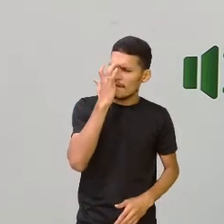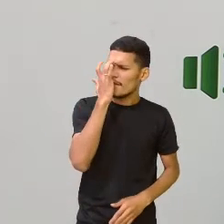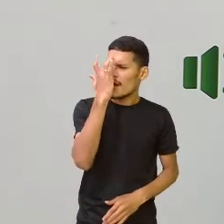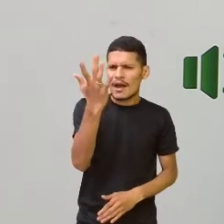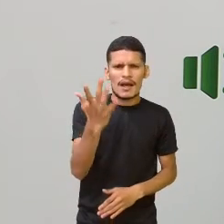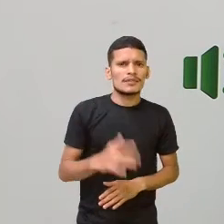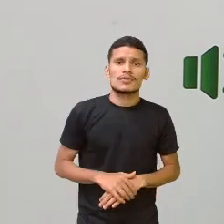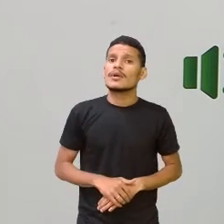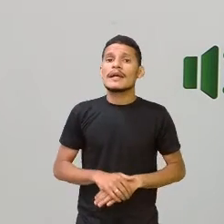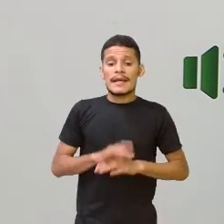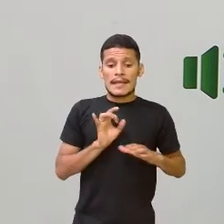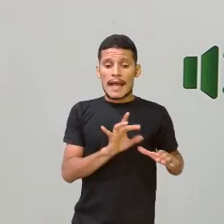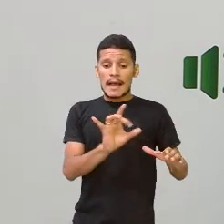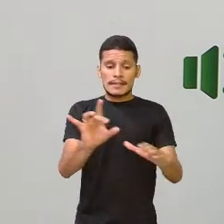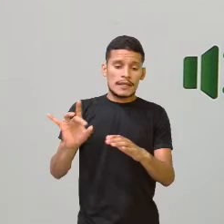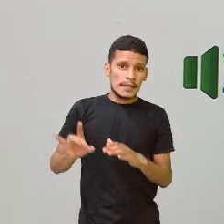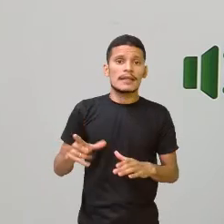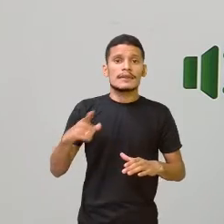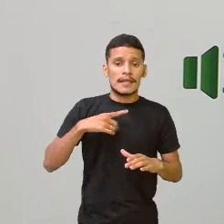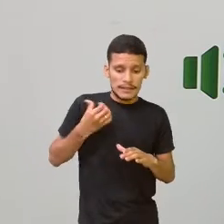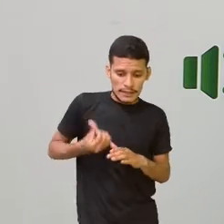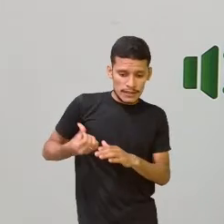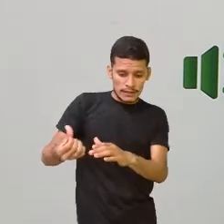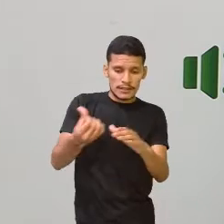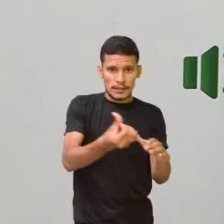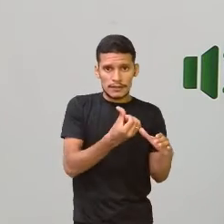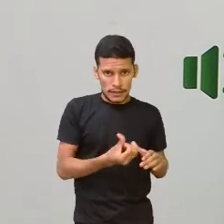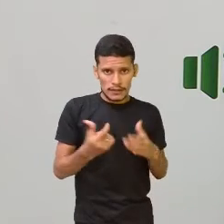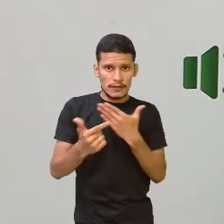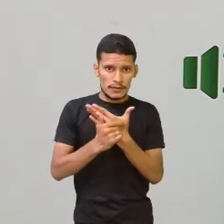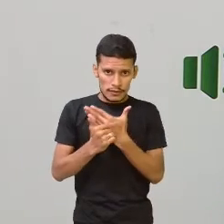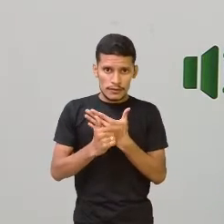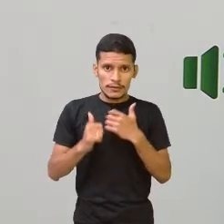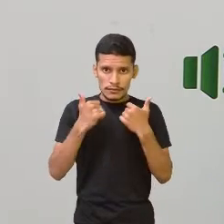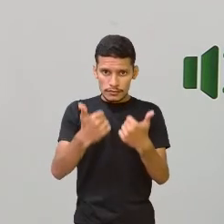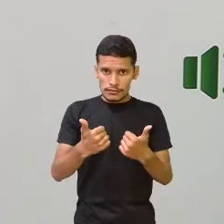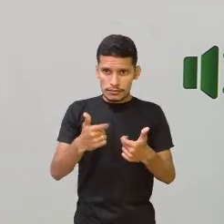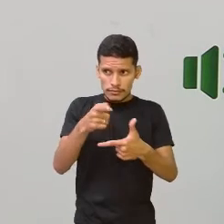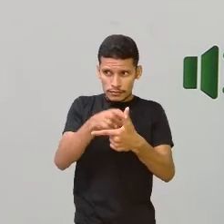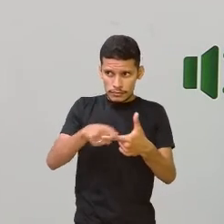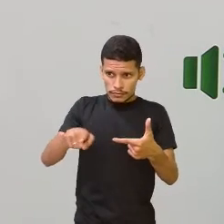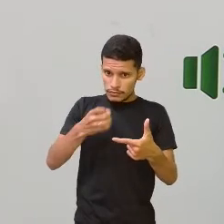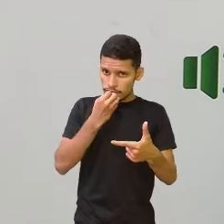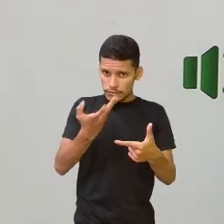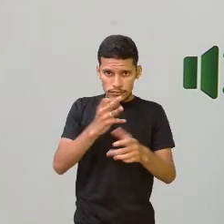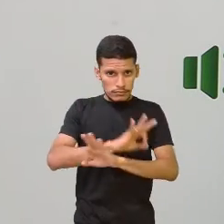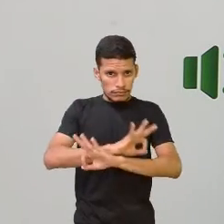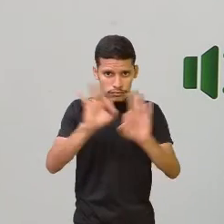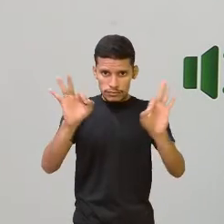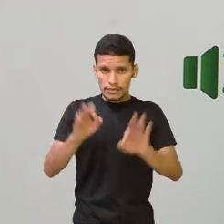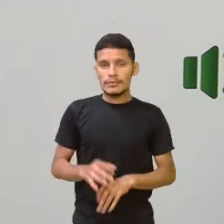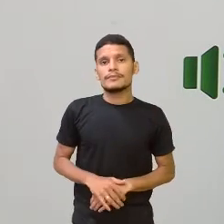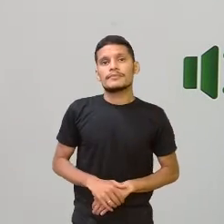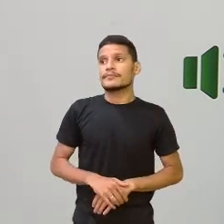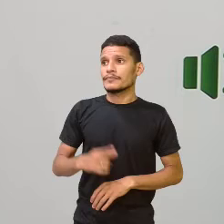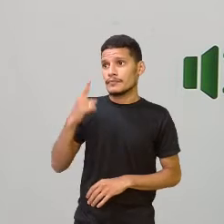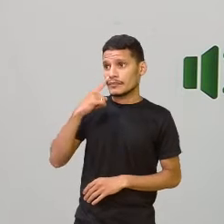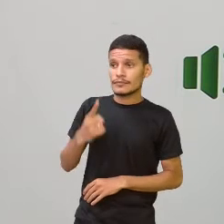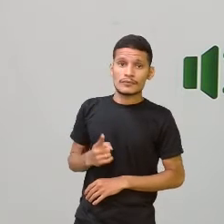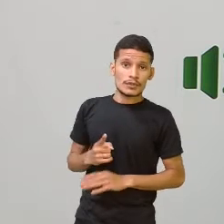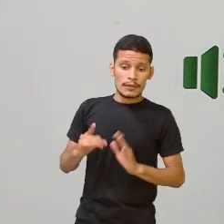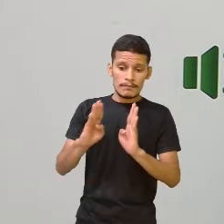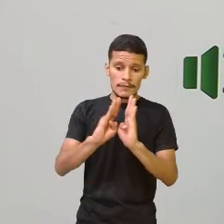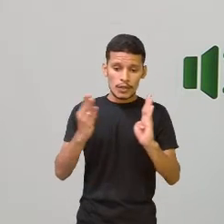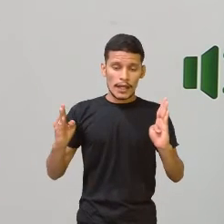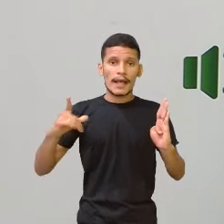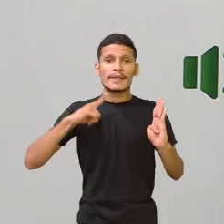aí, cada equipe ficará com 6 funcionários. Divisão é bom demais, é muito fácil. Numa